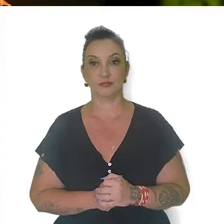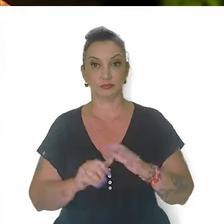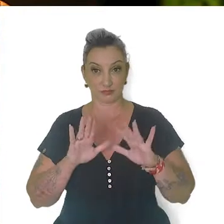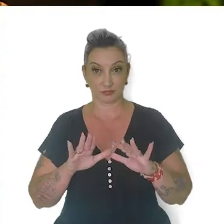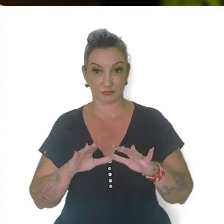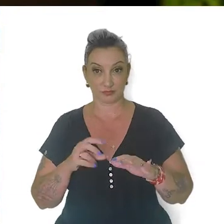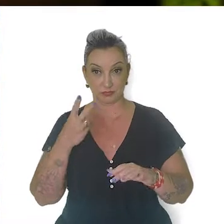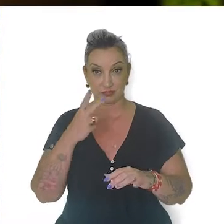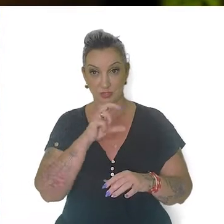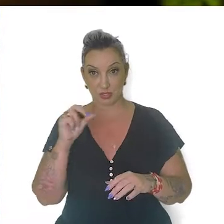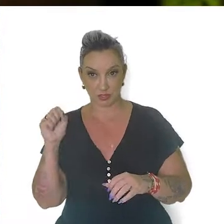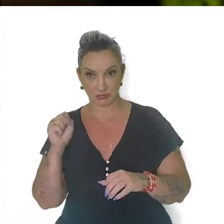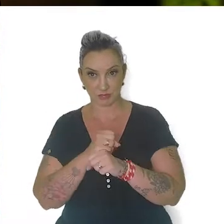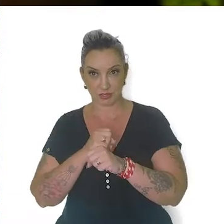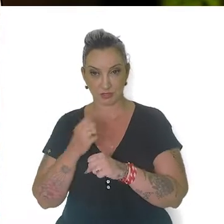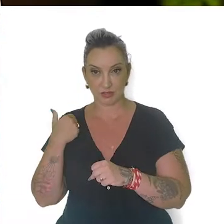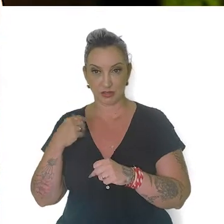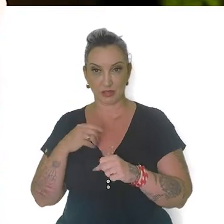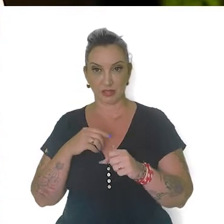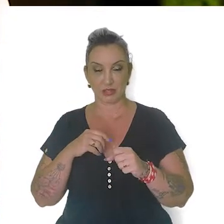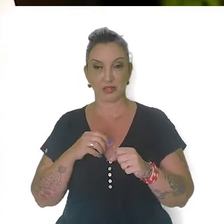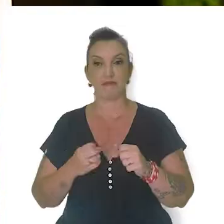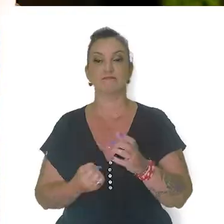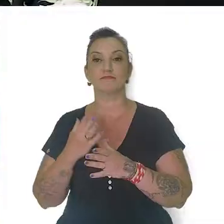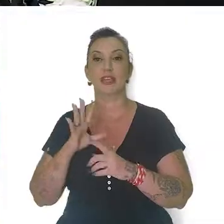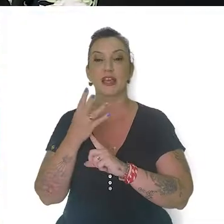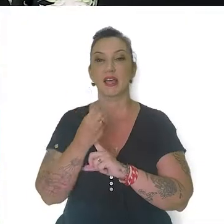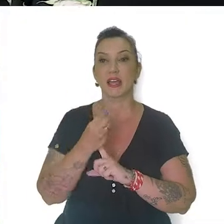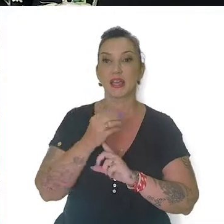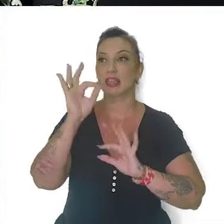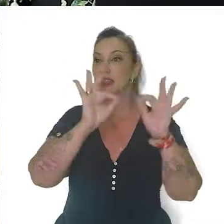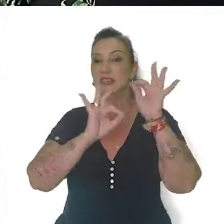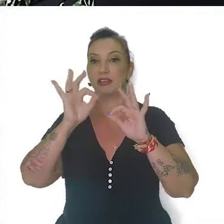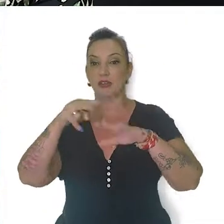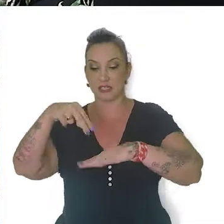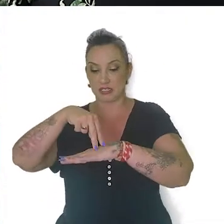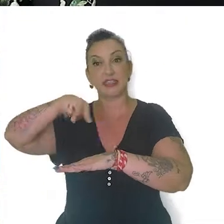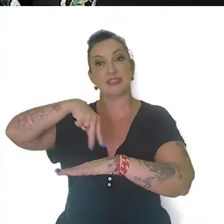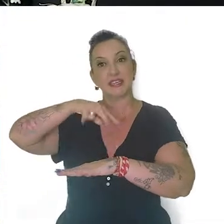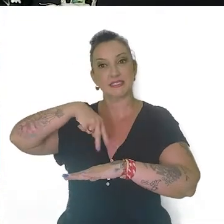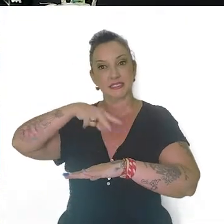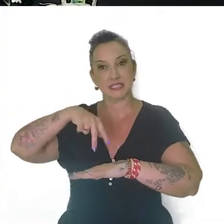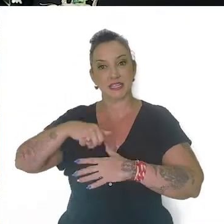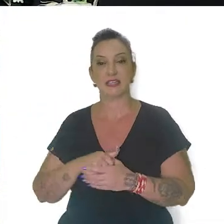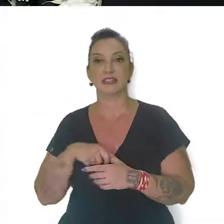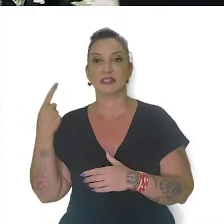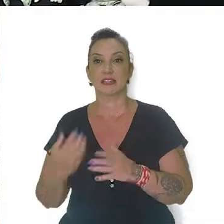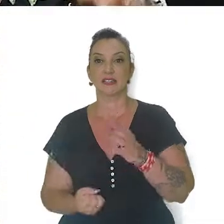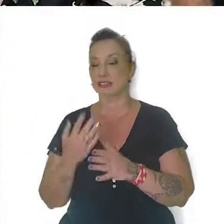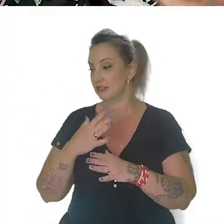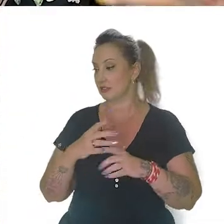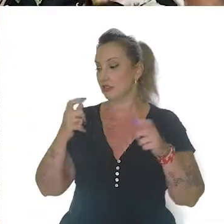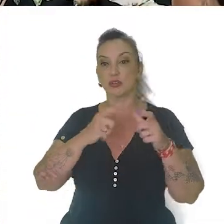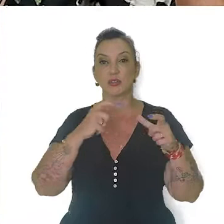Olha, nos anos 2000, eu fazia instalação artística, decoração de pista de dança. Então, a gente criava